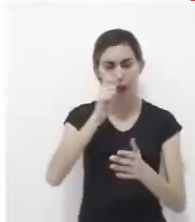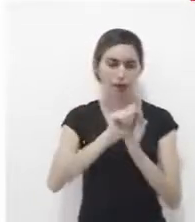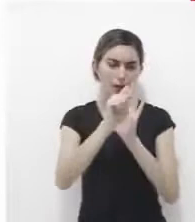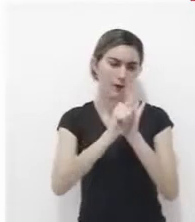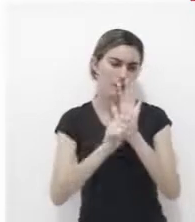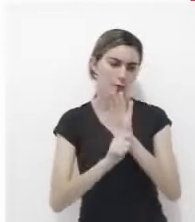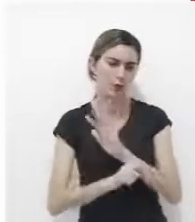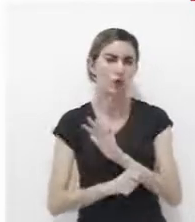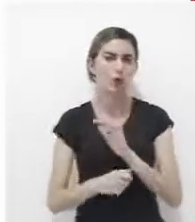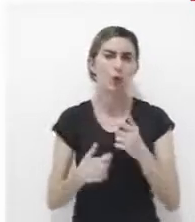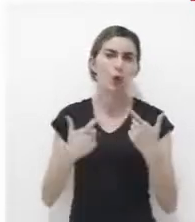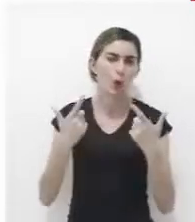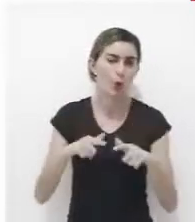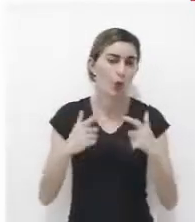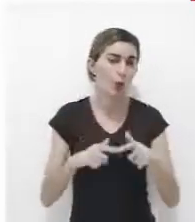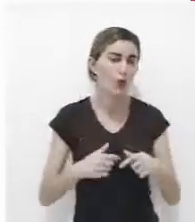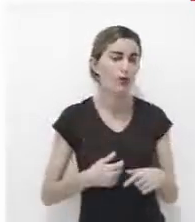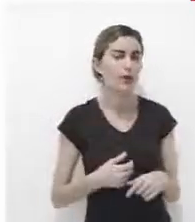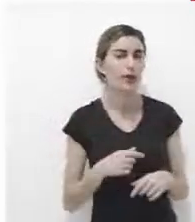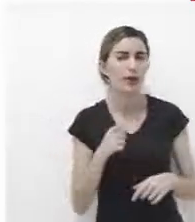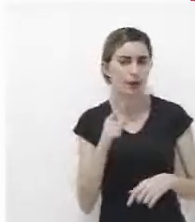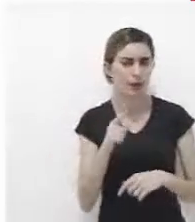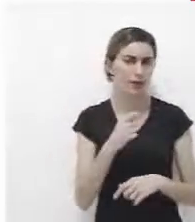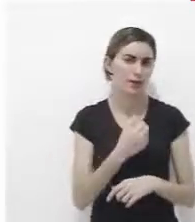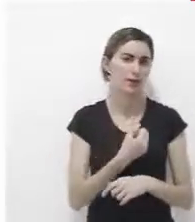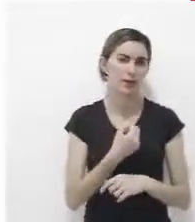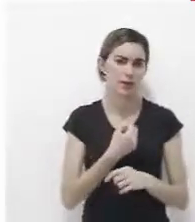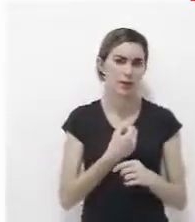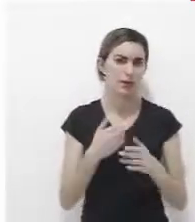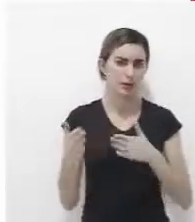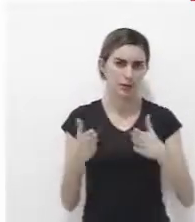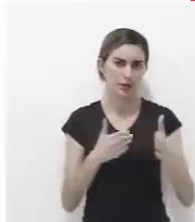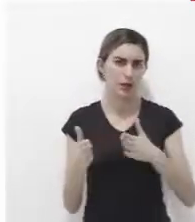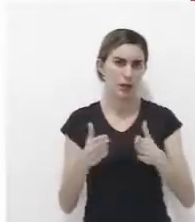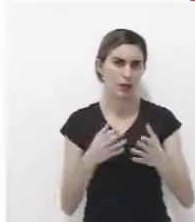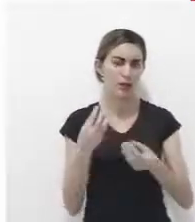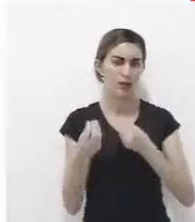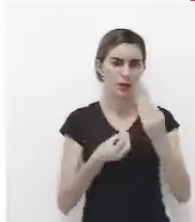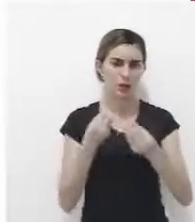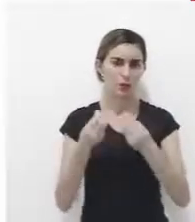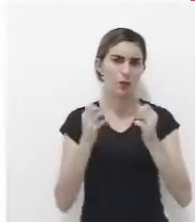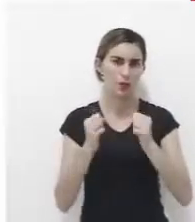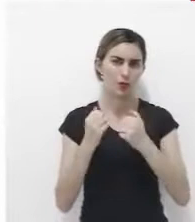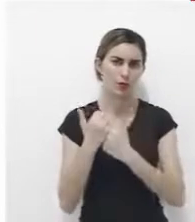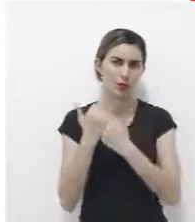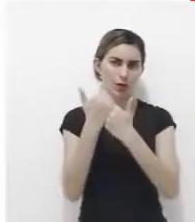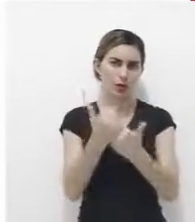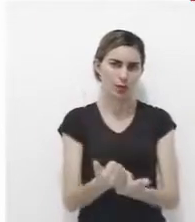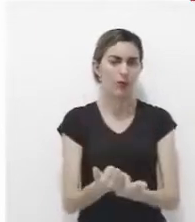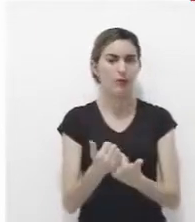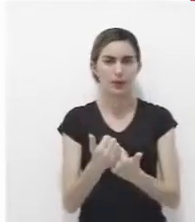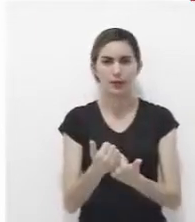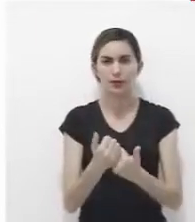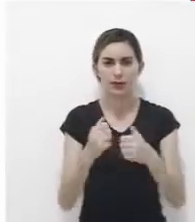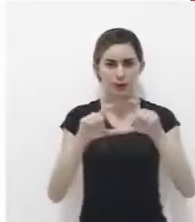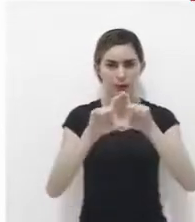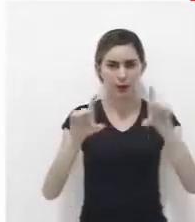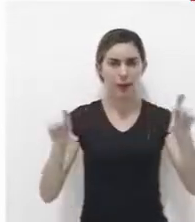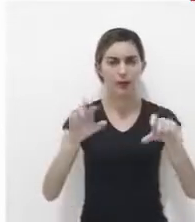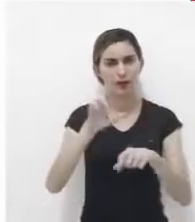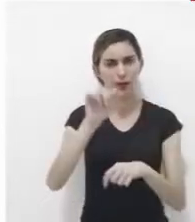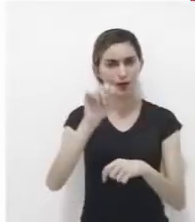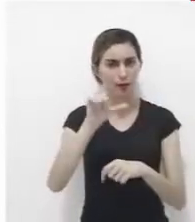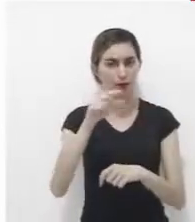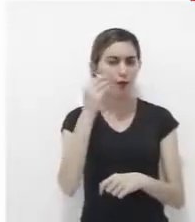Aí ela rabiscou ali onde era, então, esse intervalo, ou como, então, eu poderia representar isso